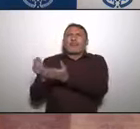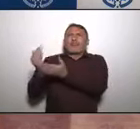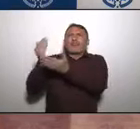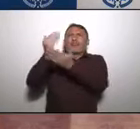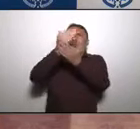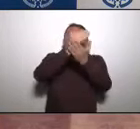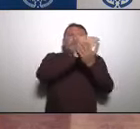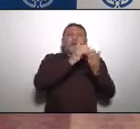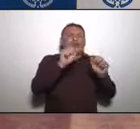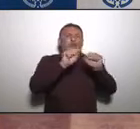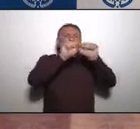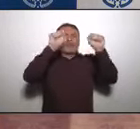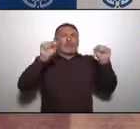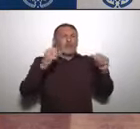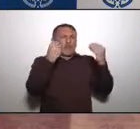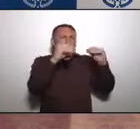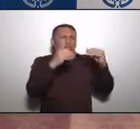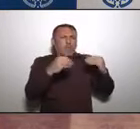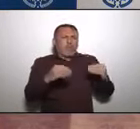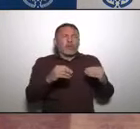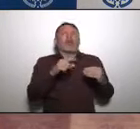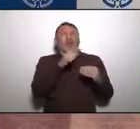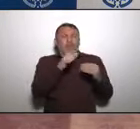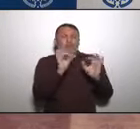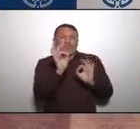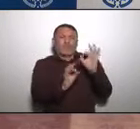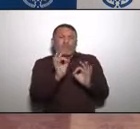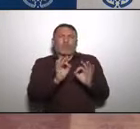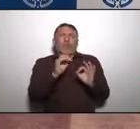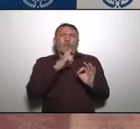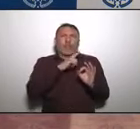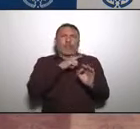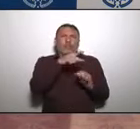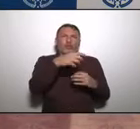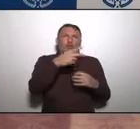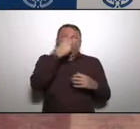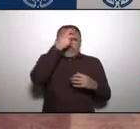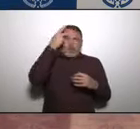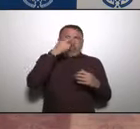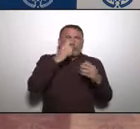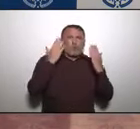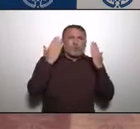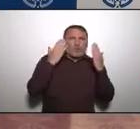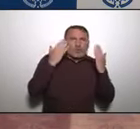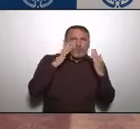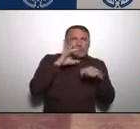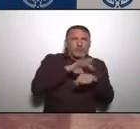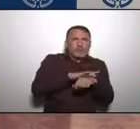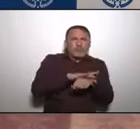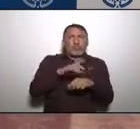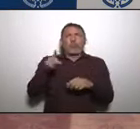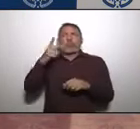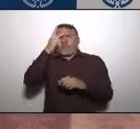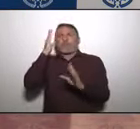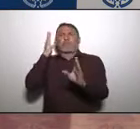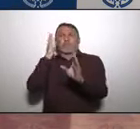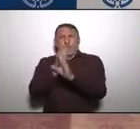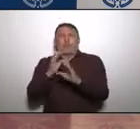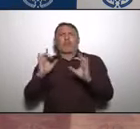equações que envolvam casos suspeitos, casos identificados,